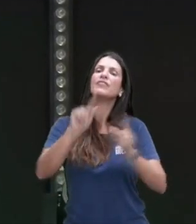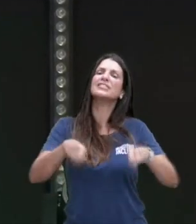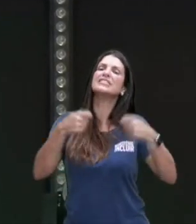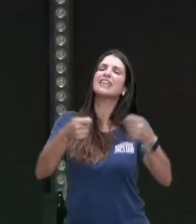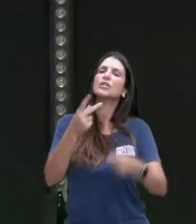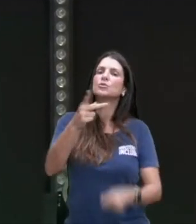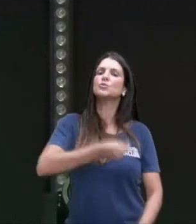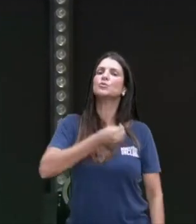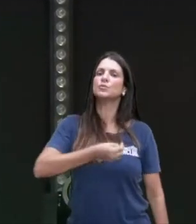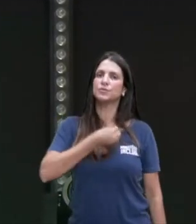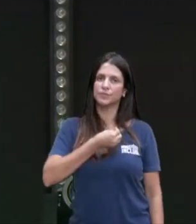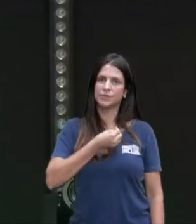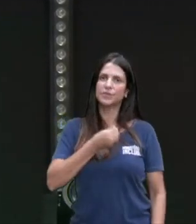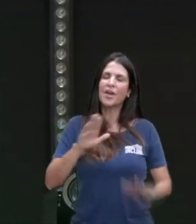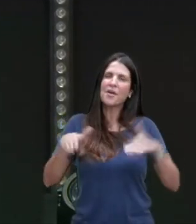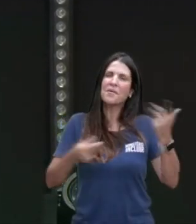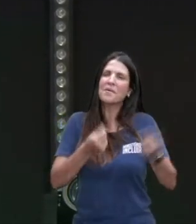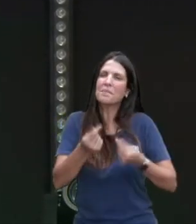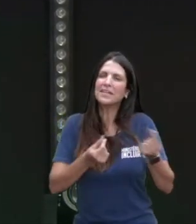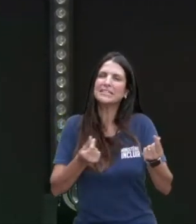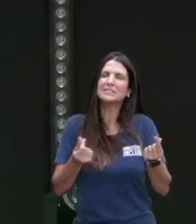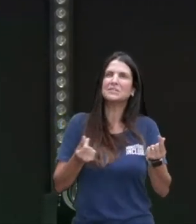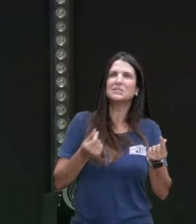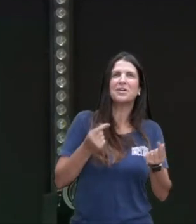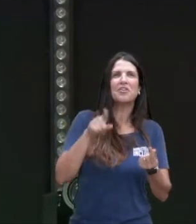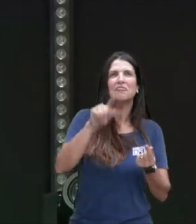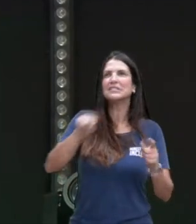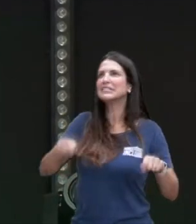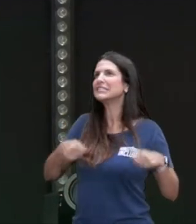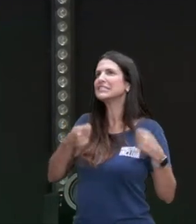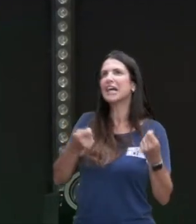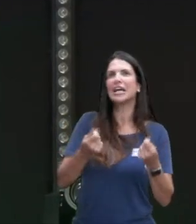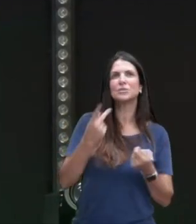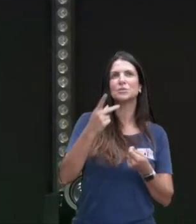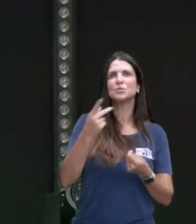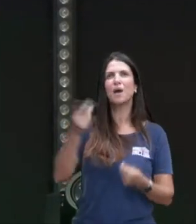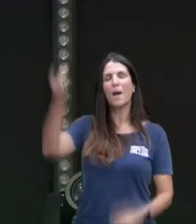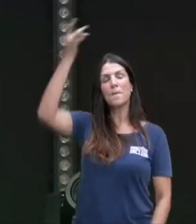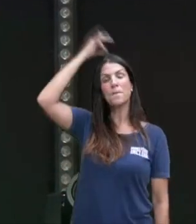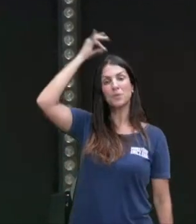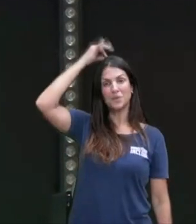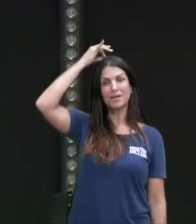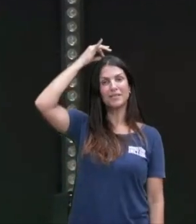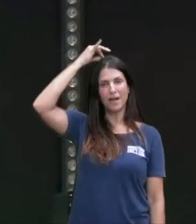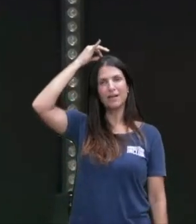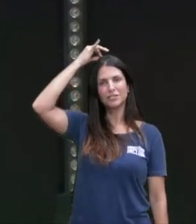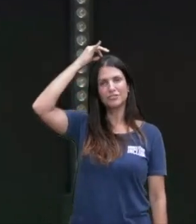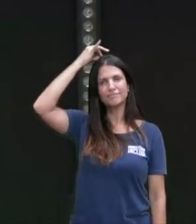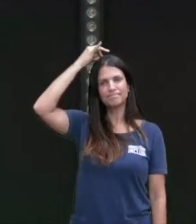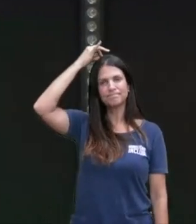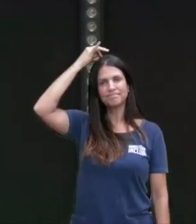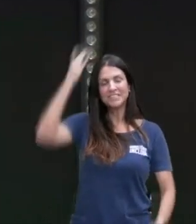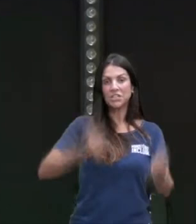vida e qual o preço você tem dado para sua espiritualidade e qual o preço você tem dado para sua